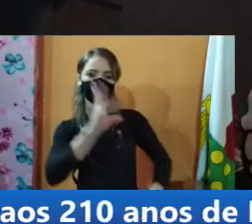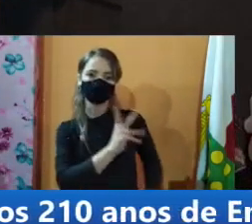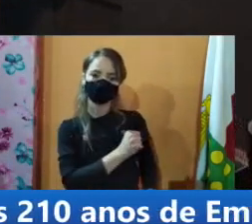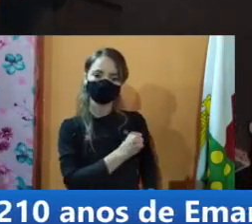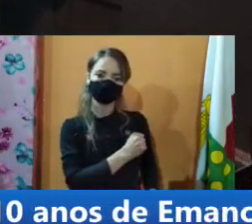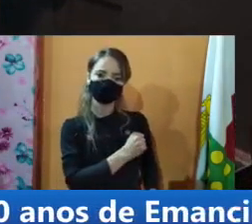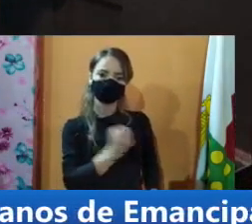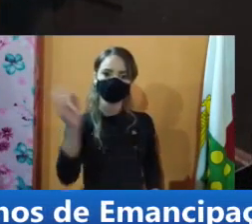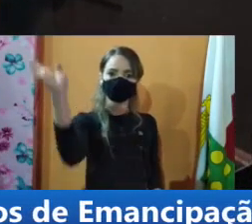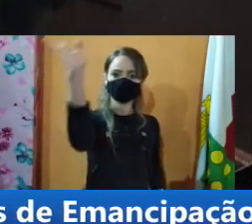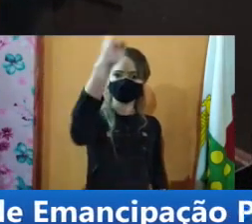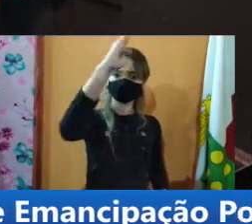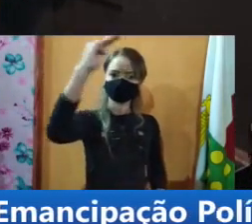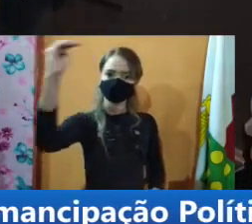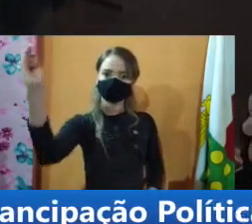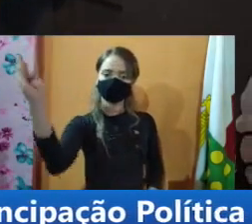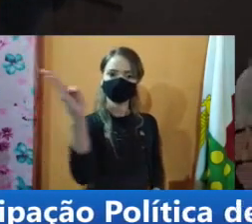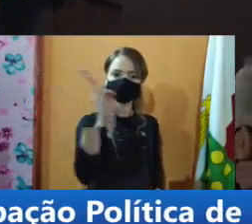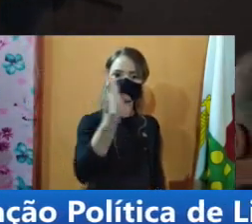derramada,